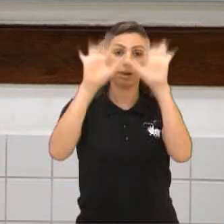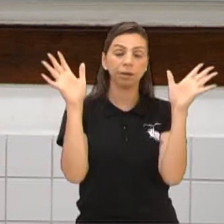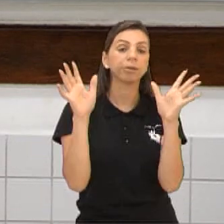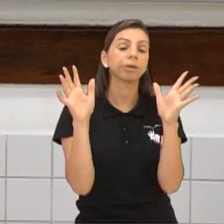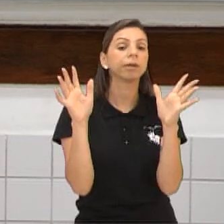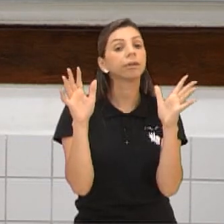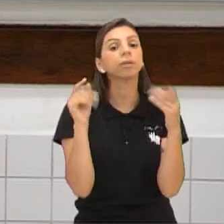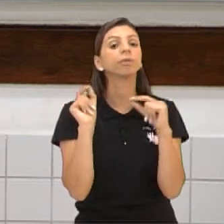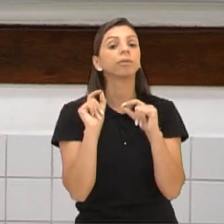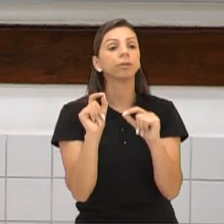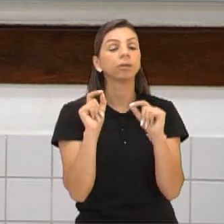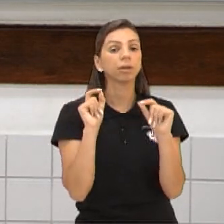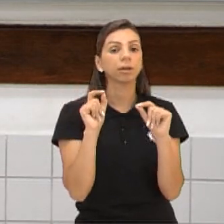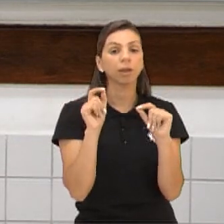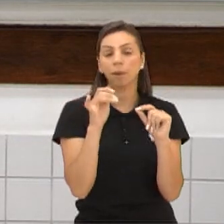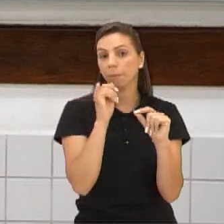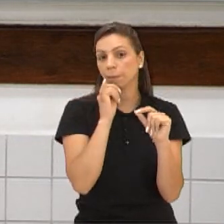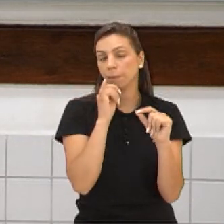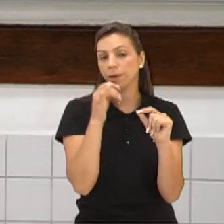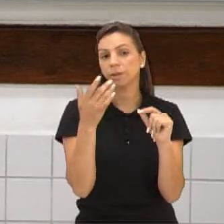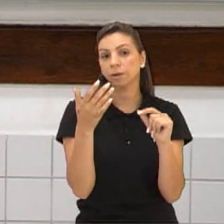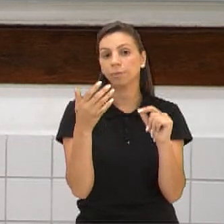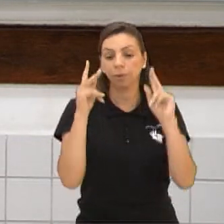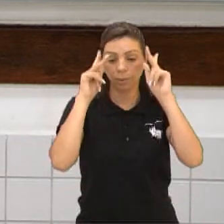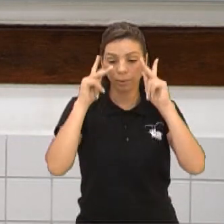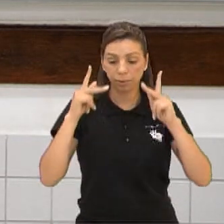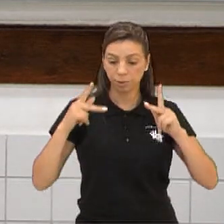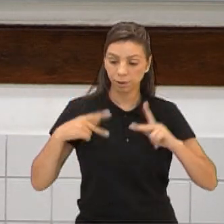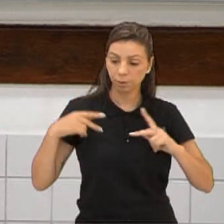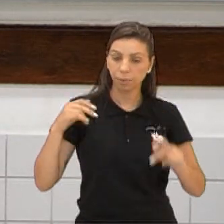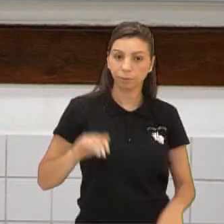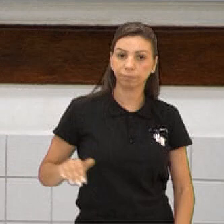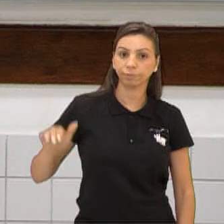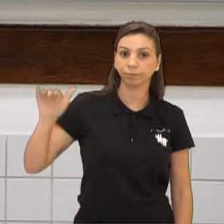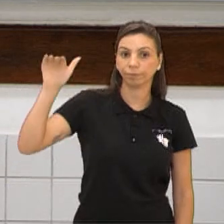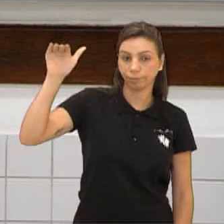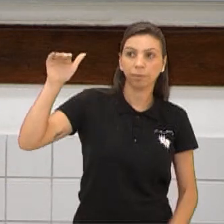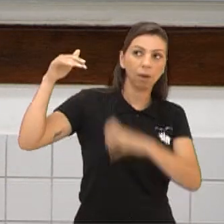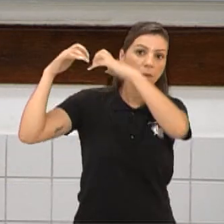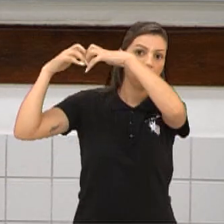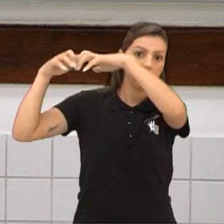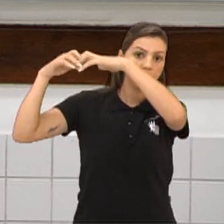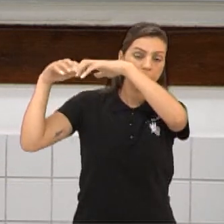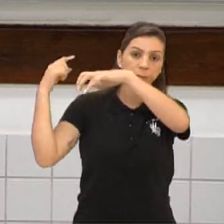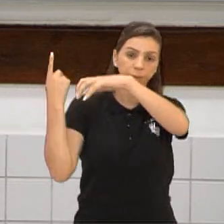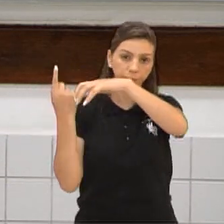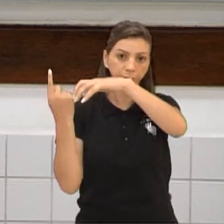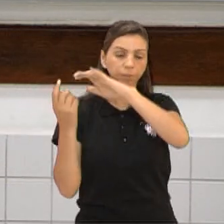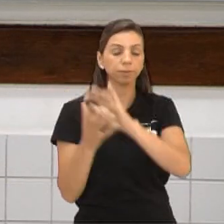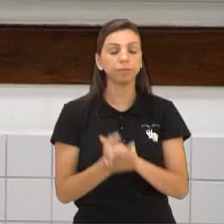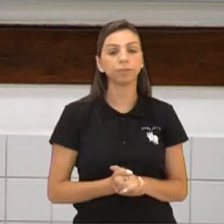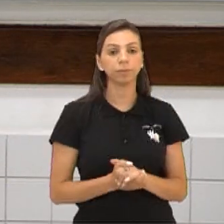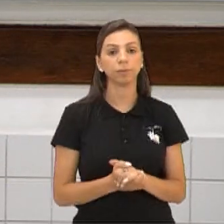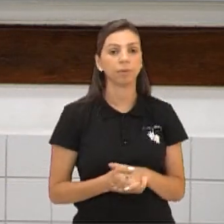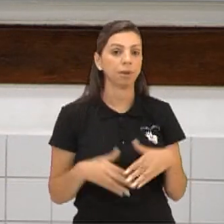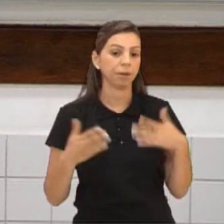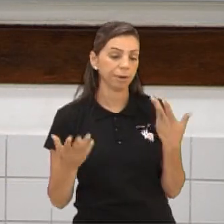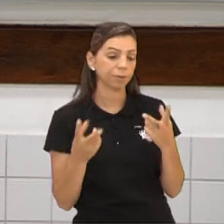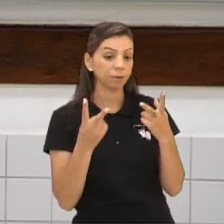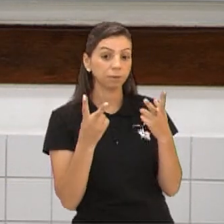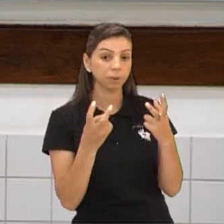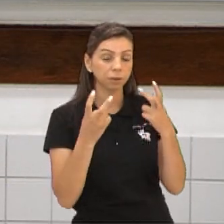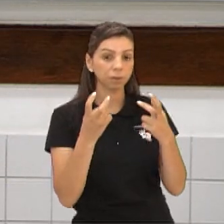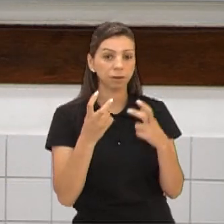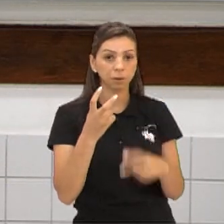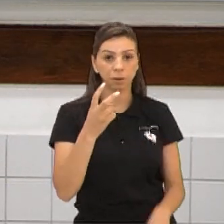Kant, é a saída para que o ser humano deixe a minoridade de lado. Então, se você percebe que o seu